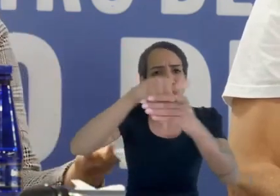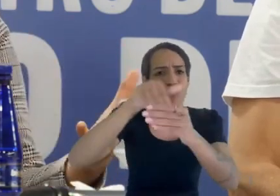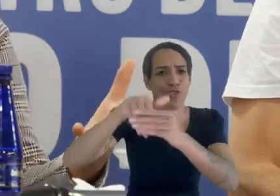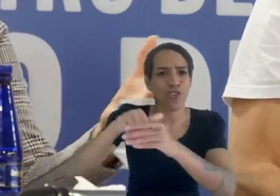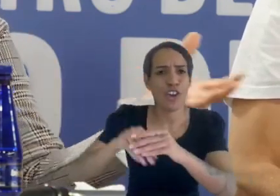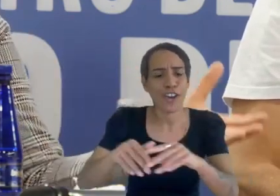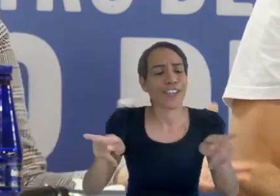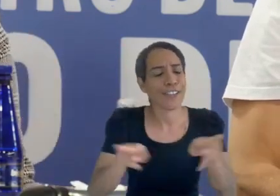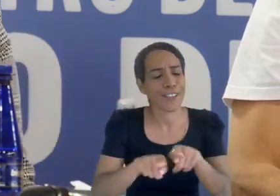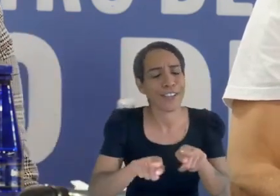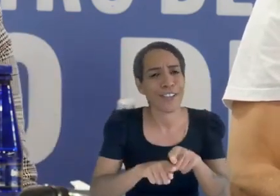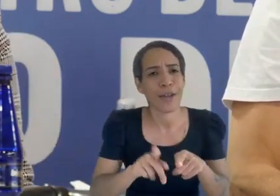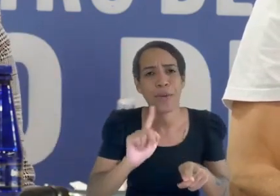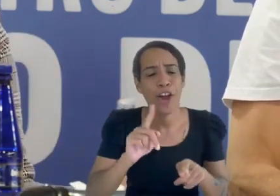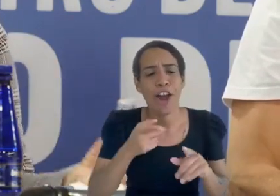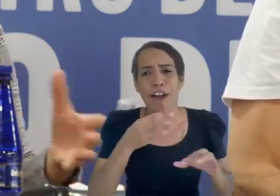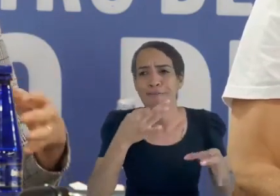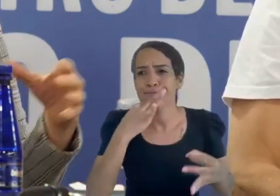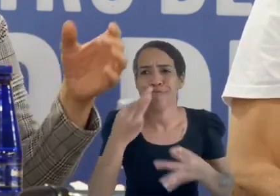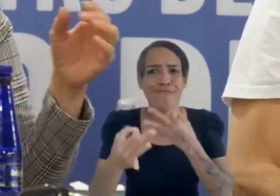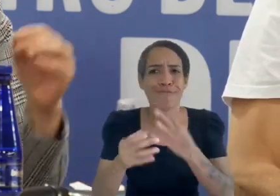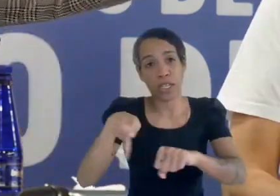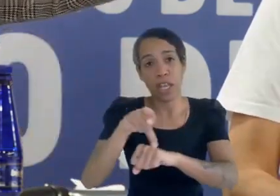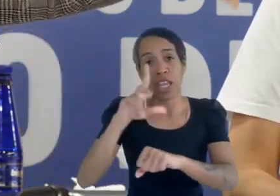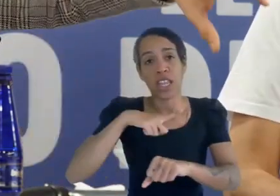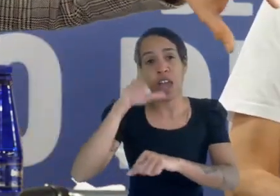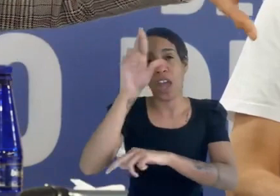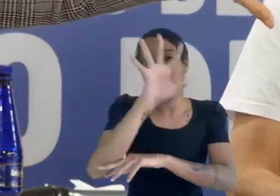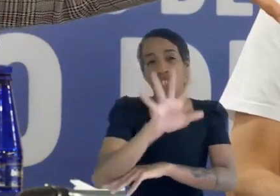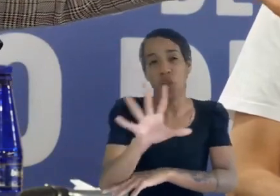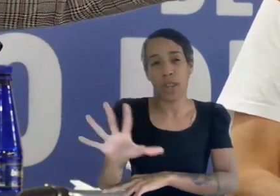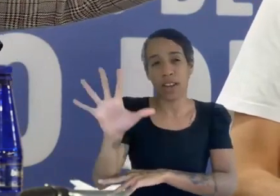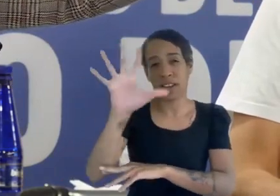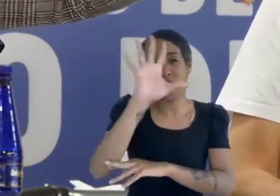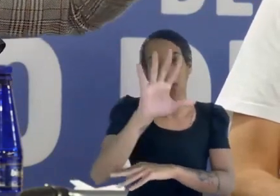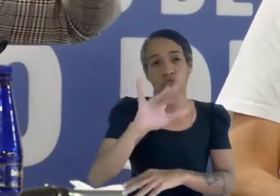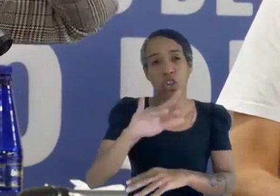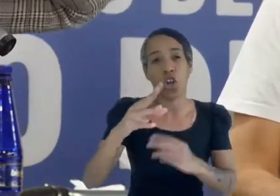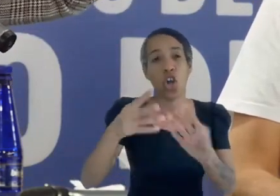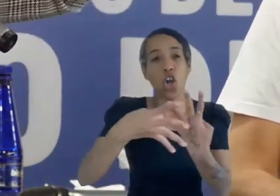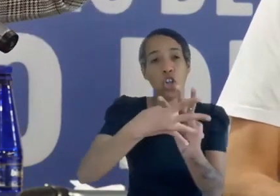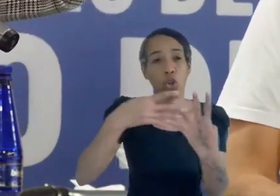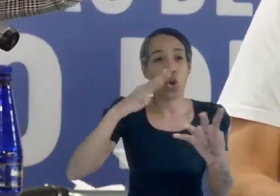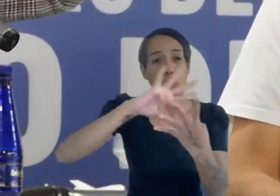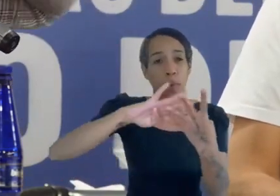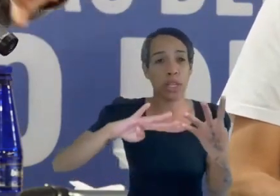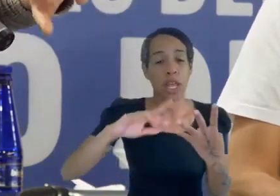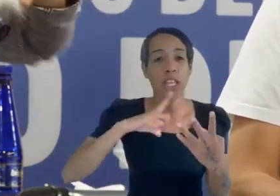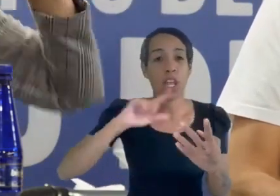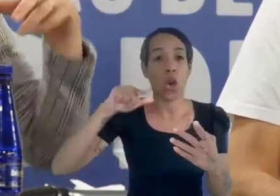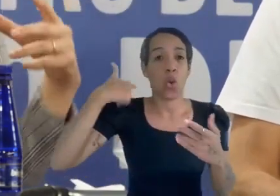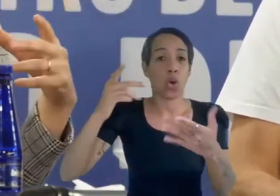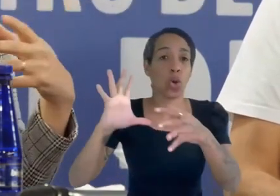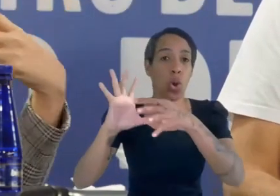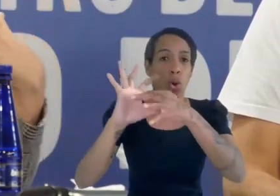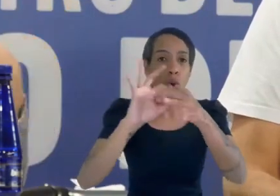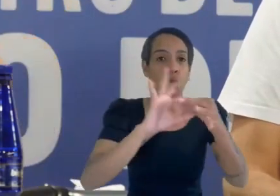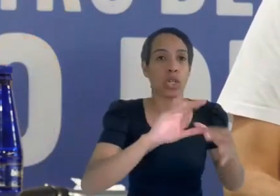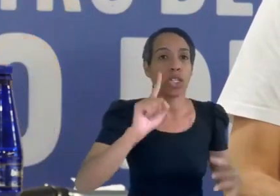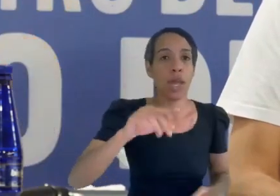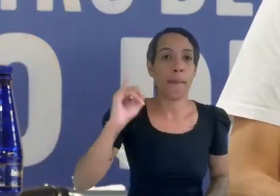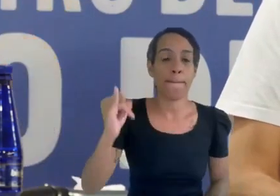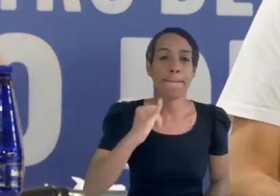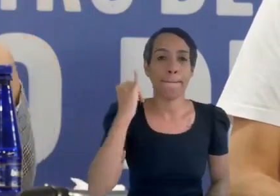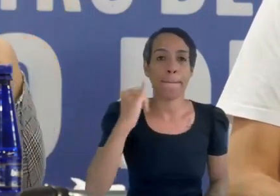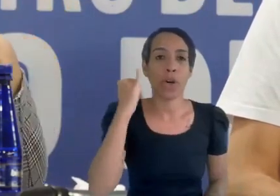ou uma questão que esteja isolada ao Brasil e aqui um outro contexto que acho que é muito importante a gente pontuar é